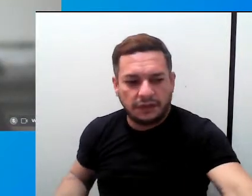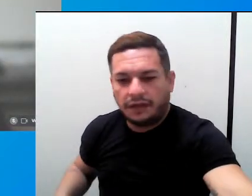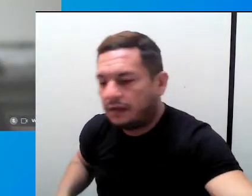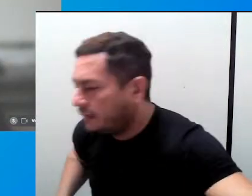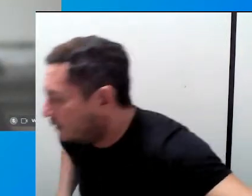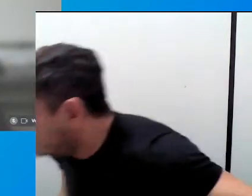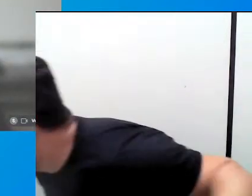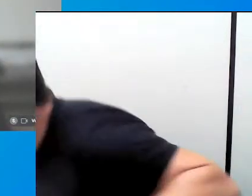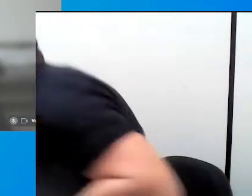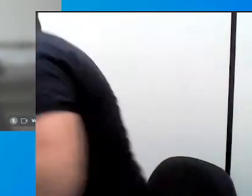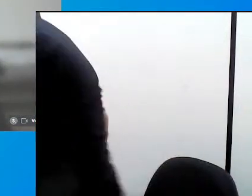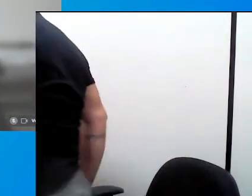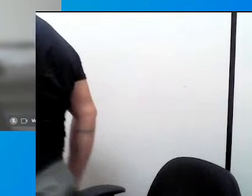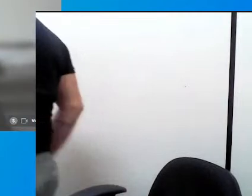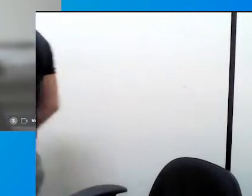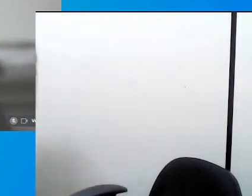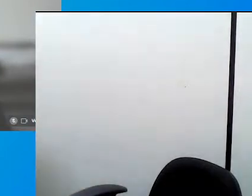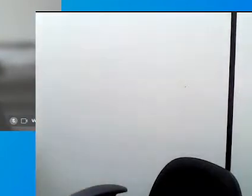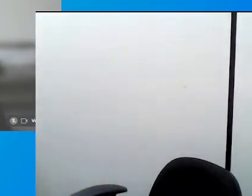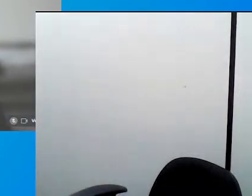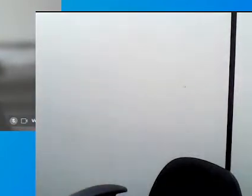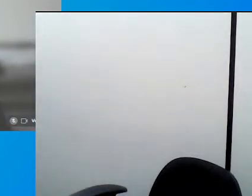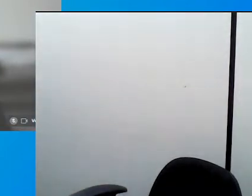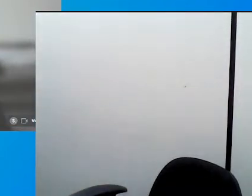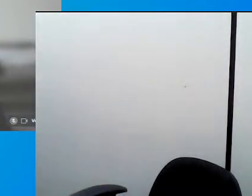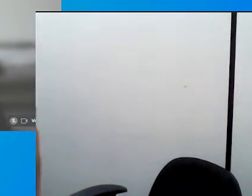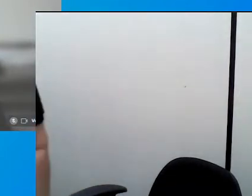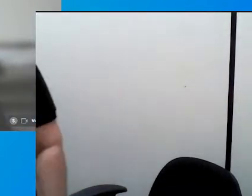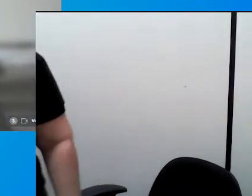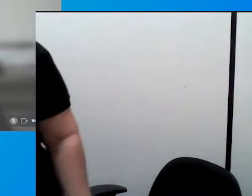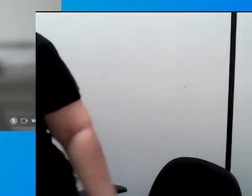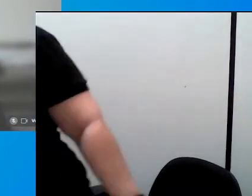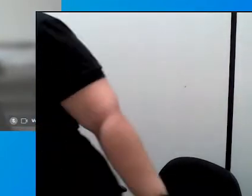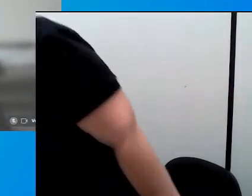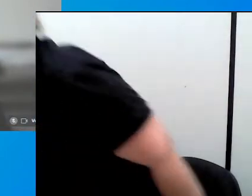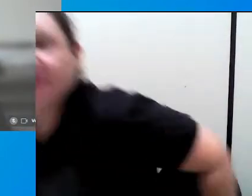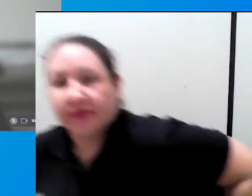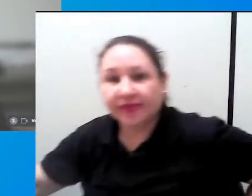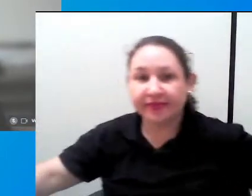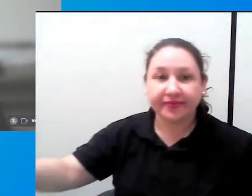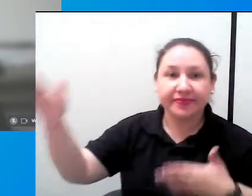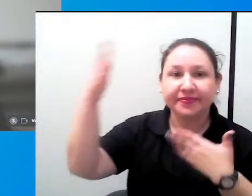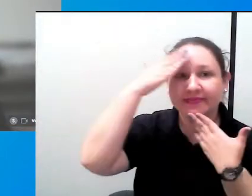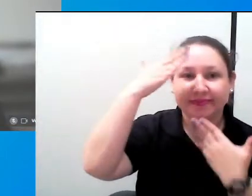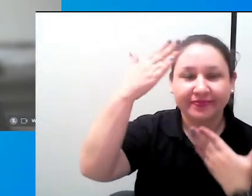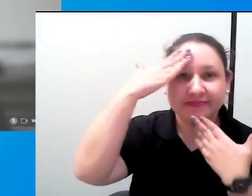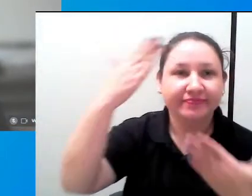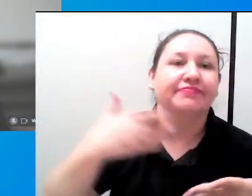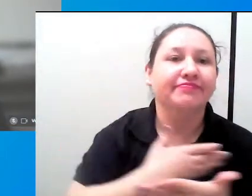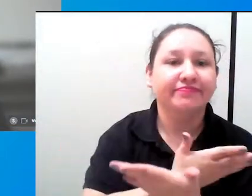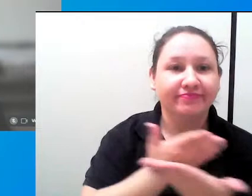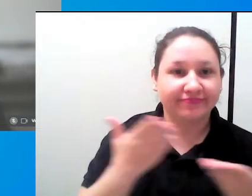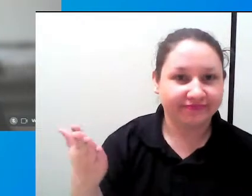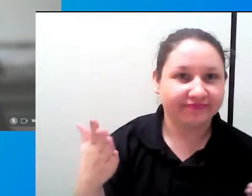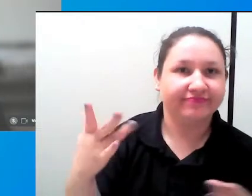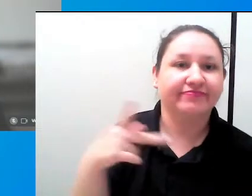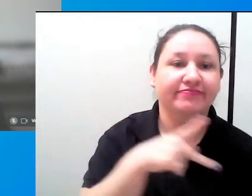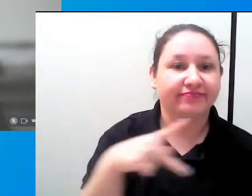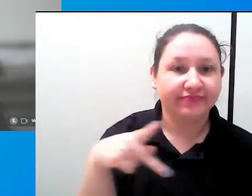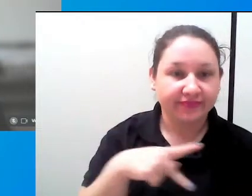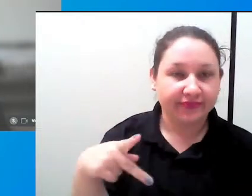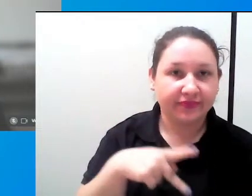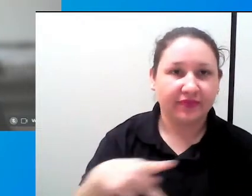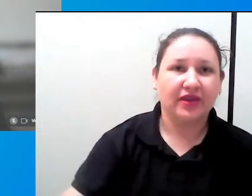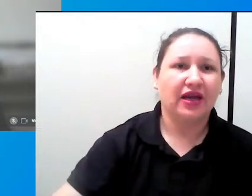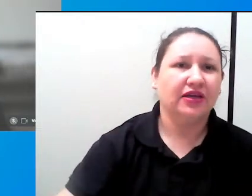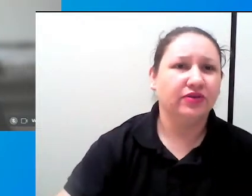Obrigada, professora Lucilene. Convidamos para fazer uso da palavra o pró-reitor de extensão do IFAC, o professor